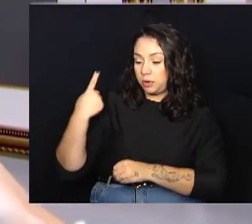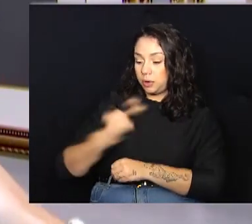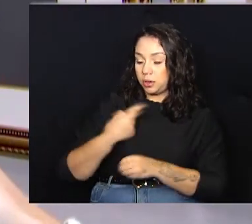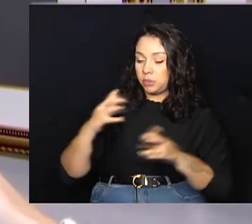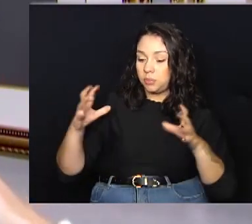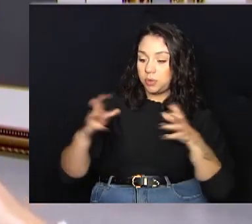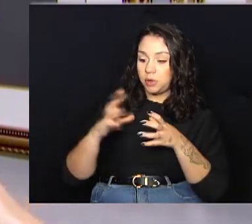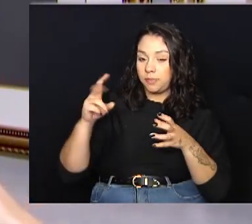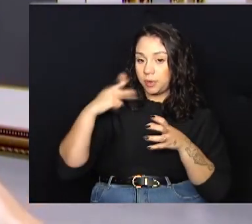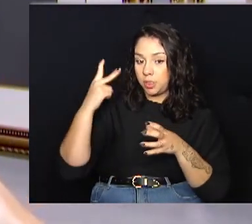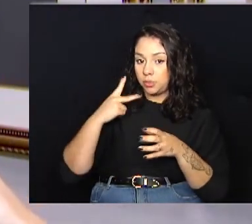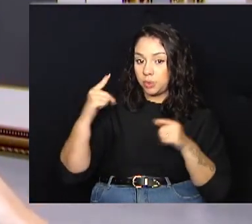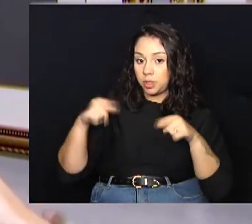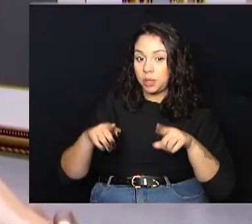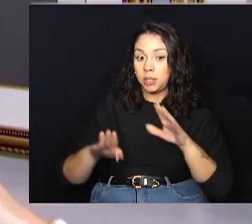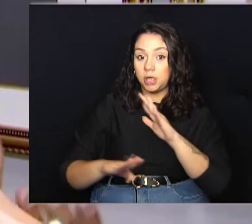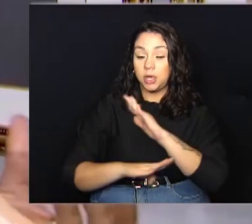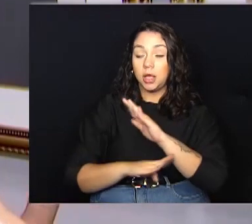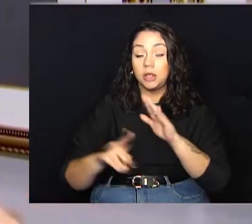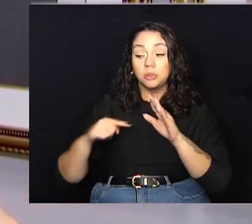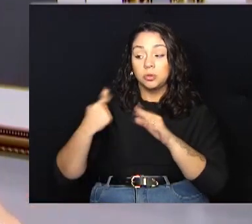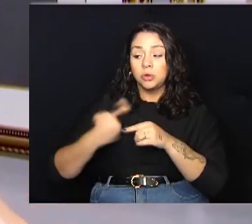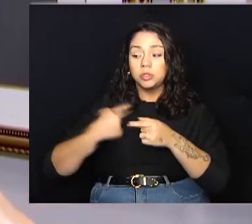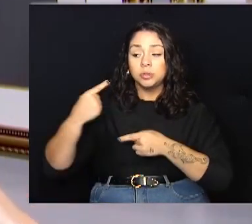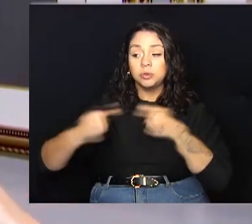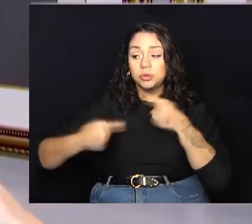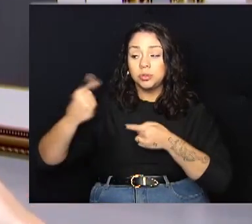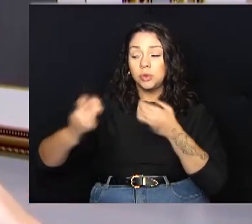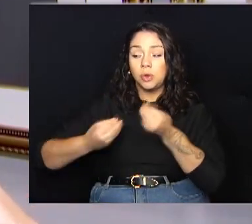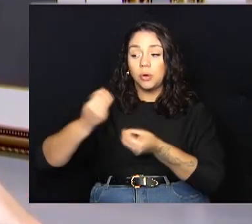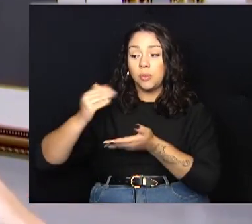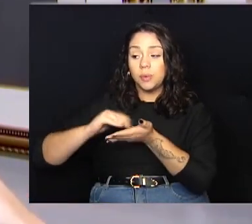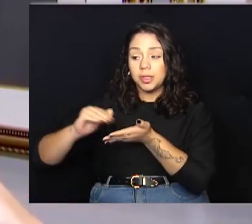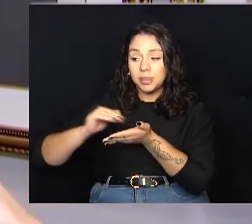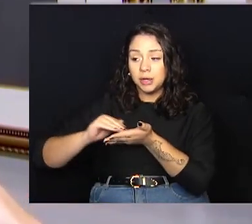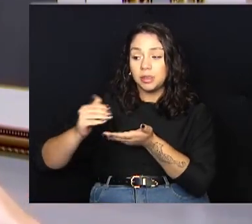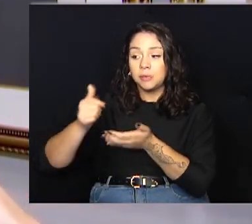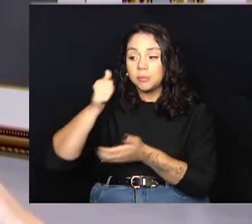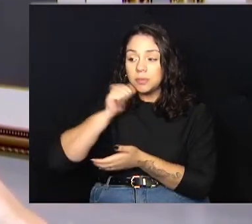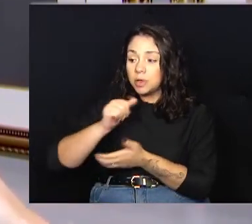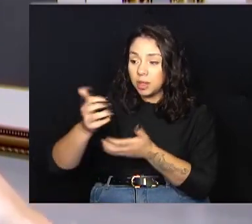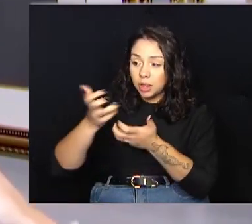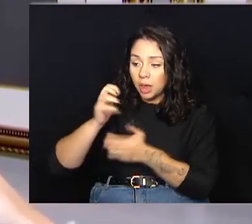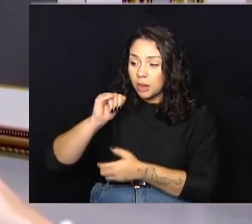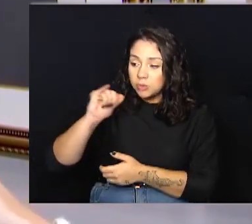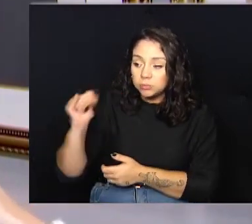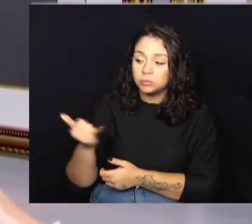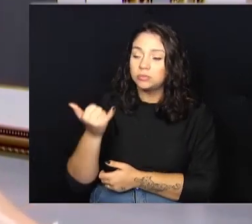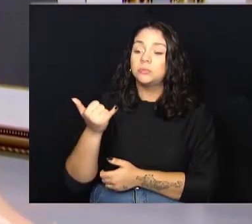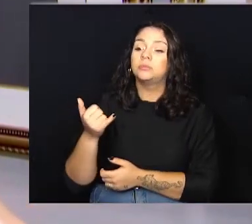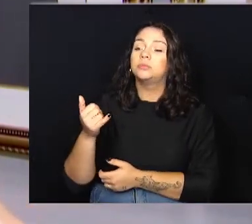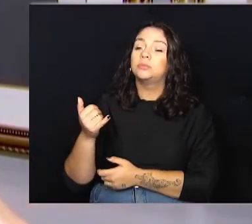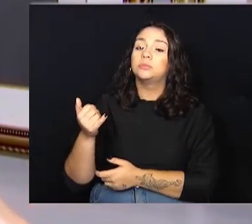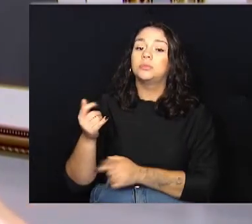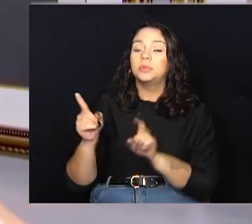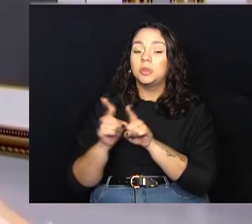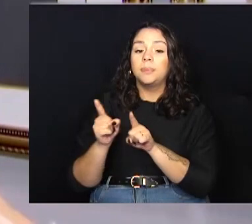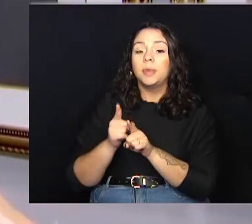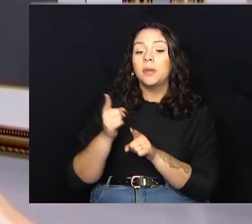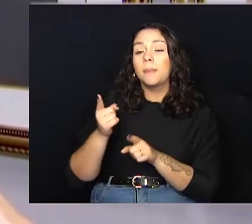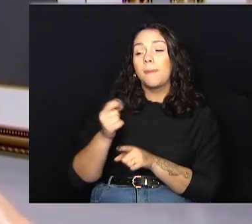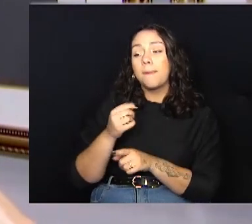vereadores da casa então nós discutimos como que a secretária pretende utilizar esses recursos e também os recursos